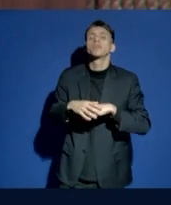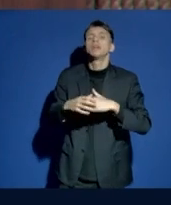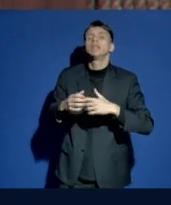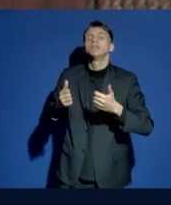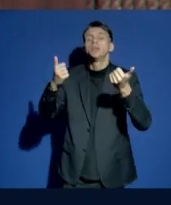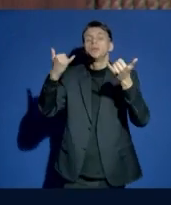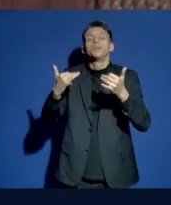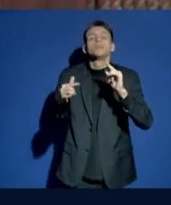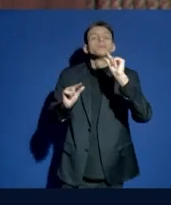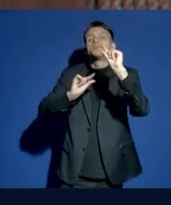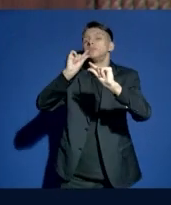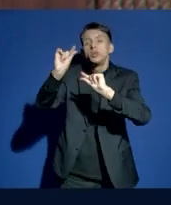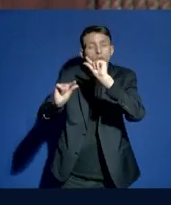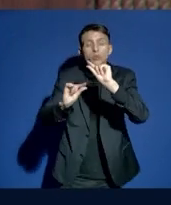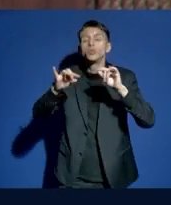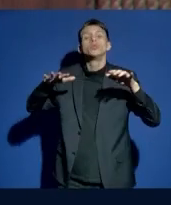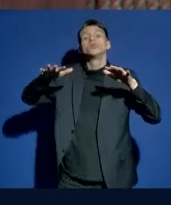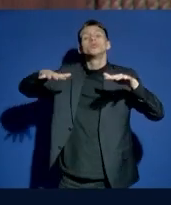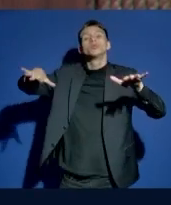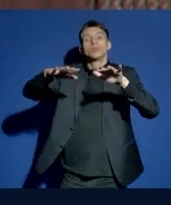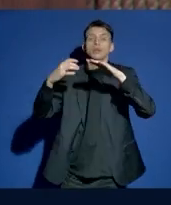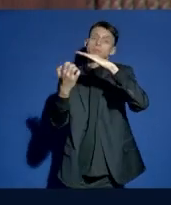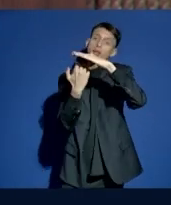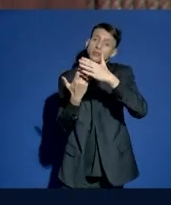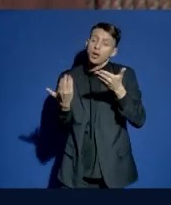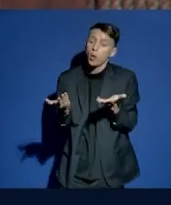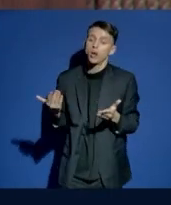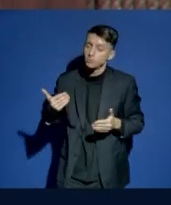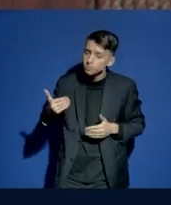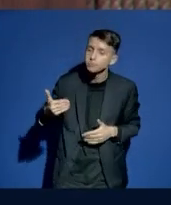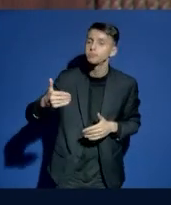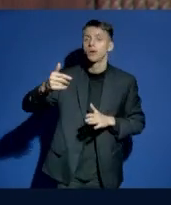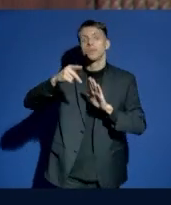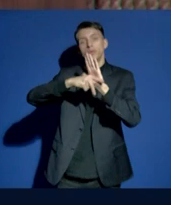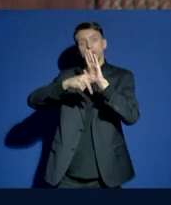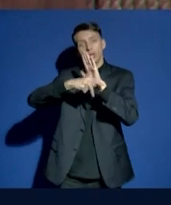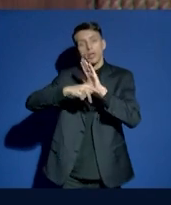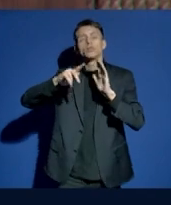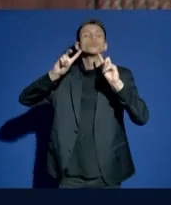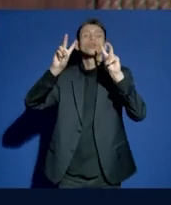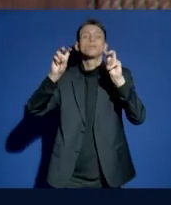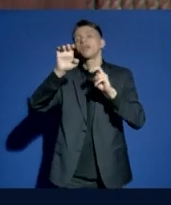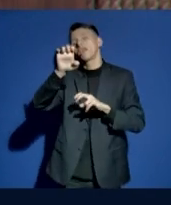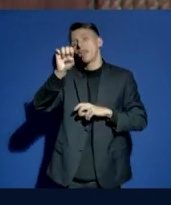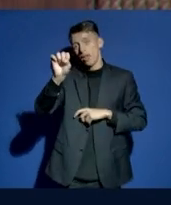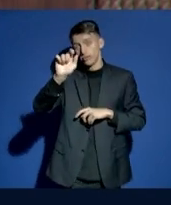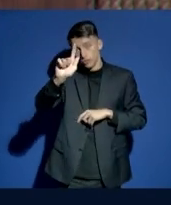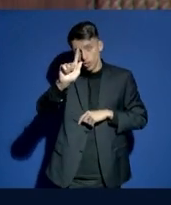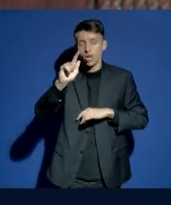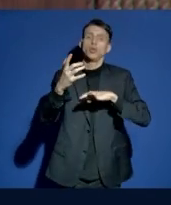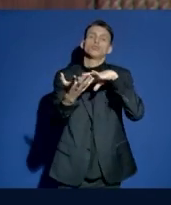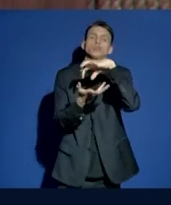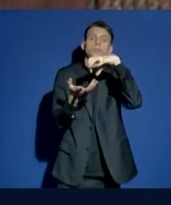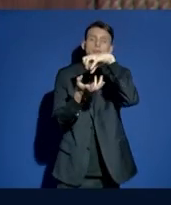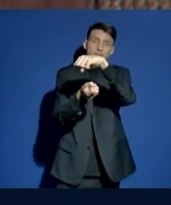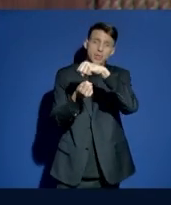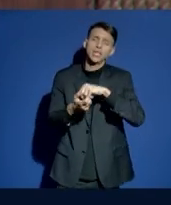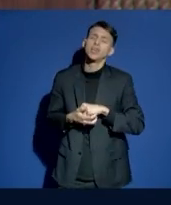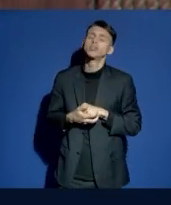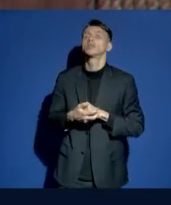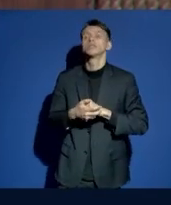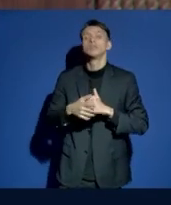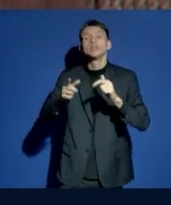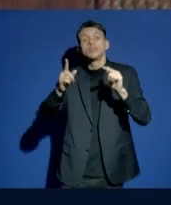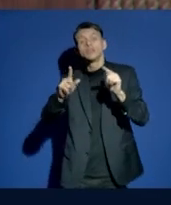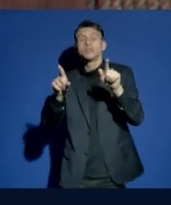pouco, acho que todas as empresas, né, estão com iniciativas super bacanas nesse sentido de sustentabilidade e para,